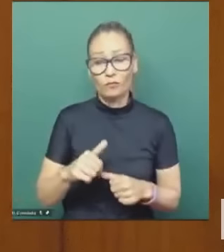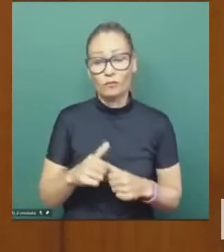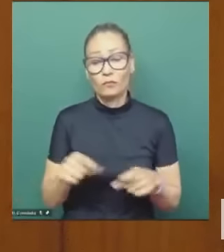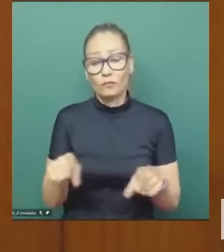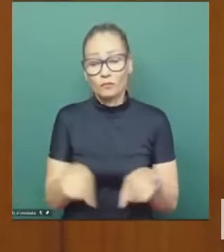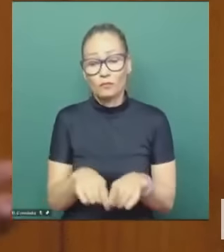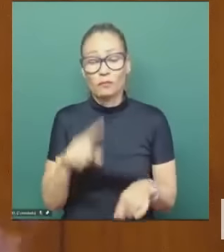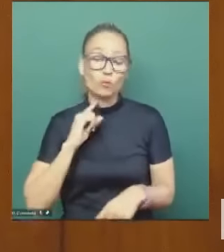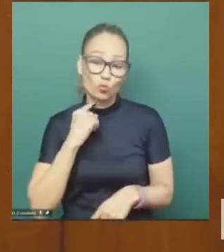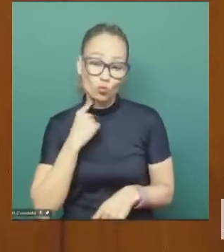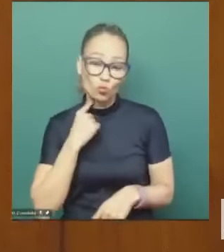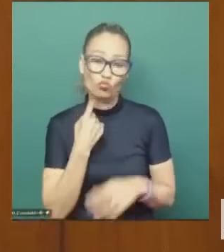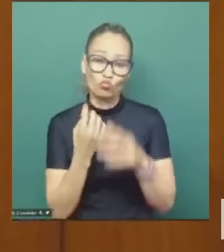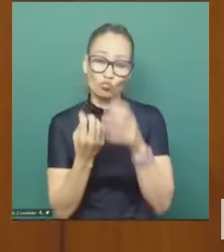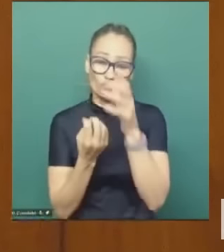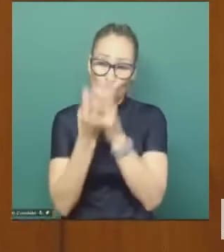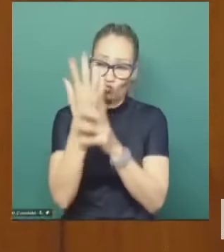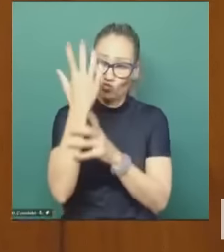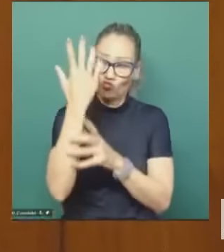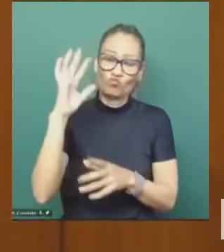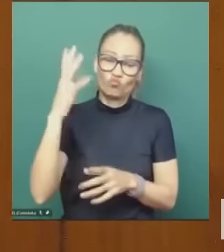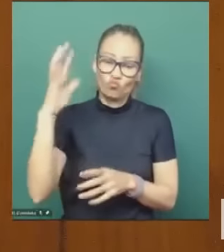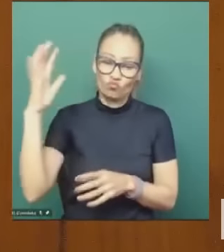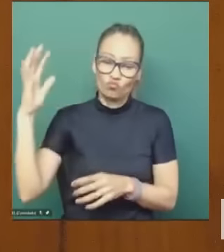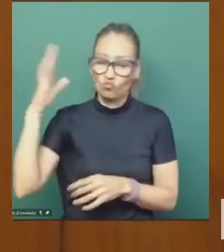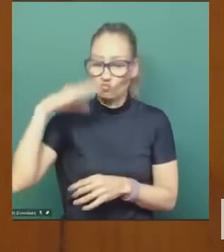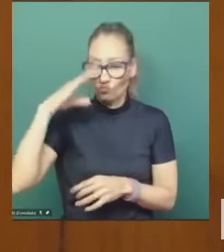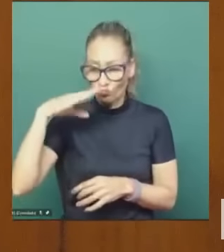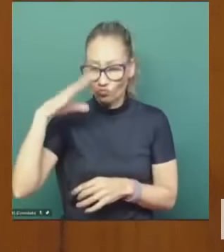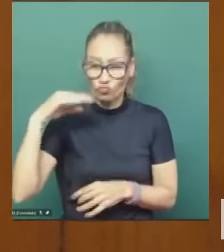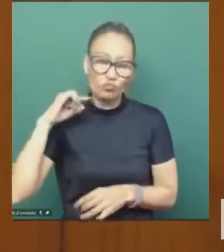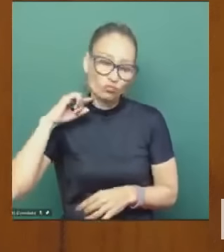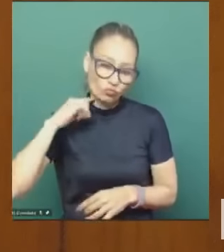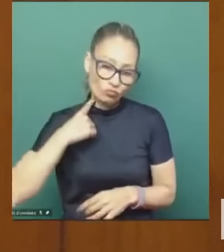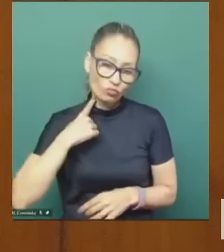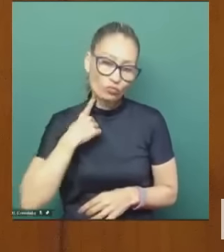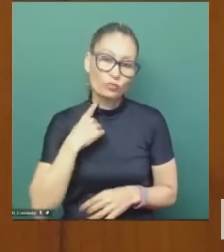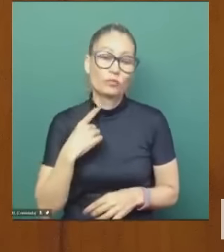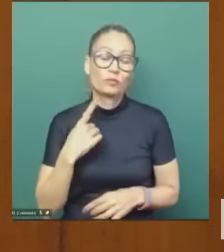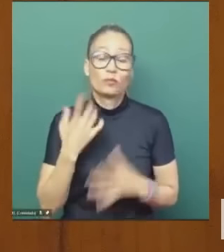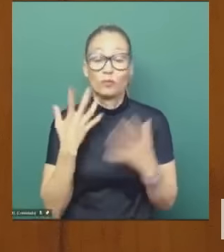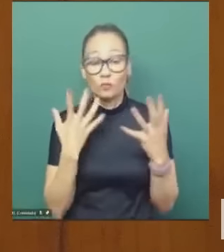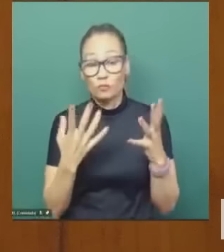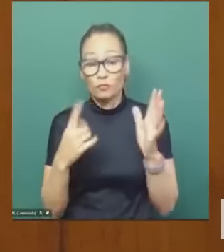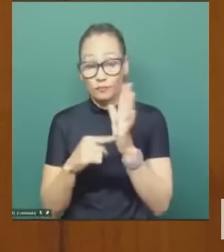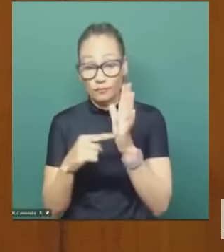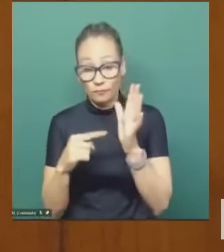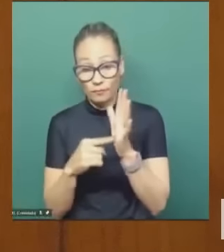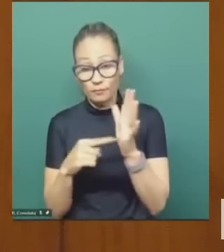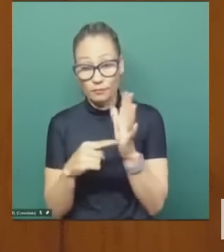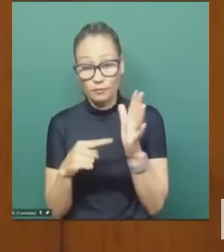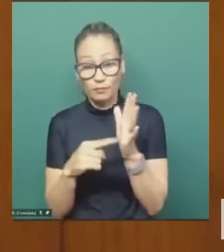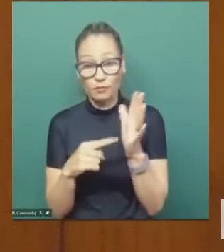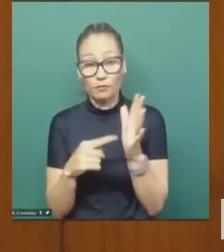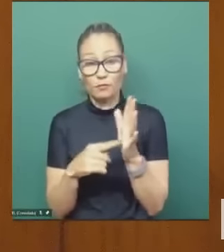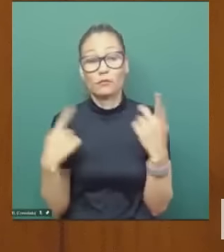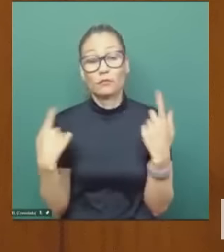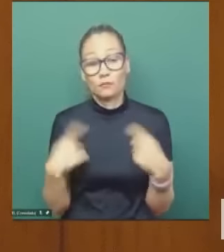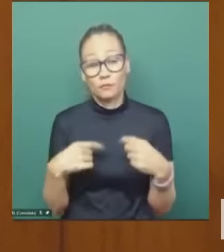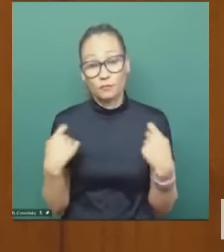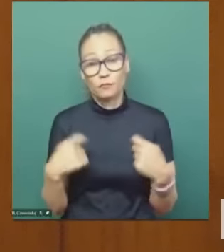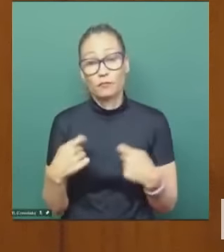dificultando a vida de todo mundo. Então, o motivo da minha fala aqui é denunciar, né, que deveria colocar também o peso de